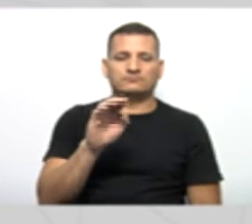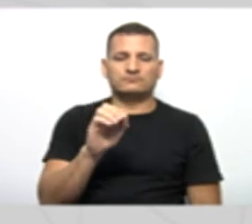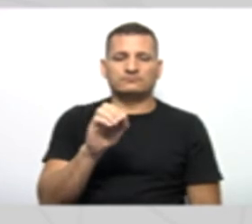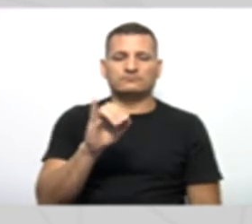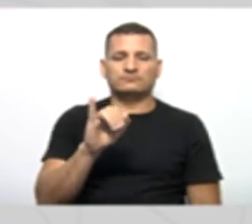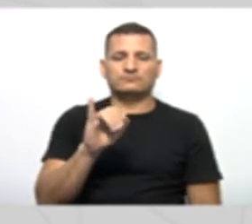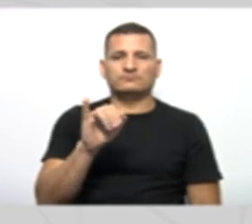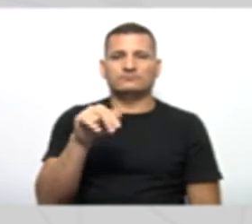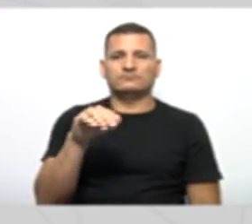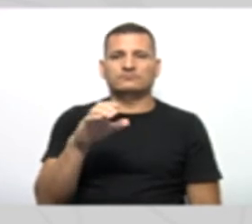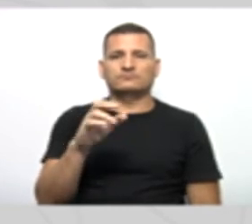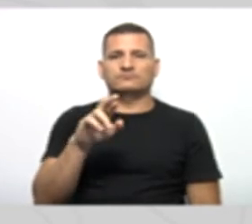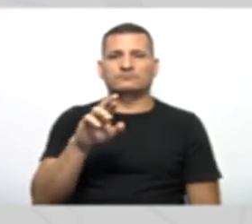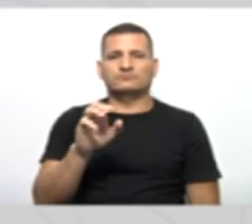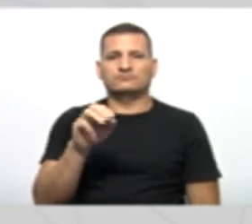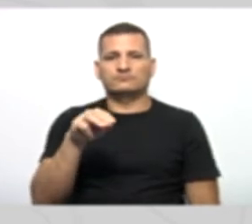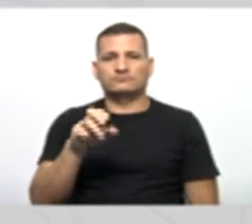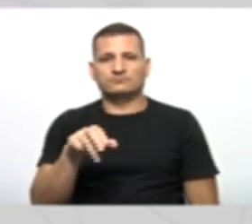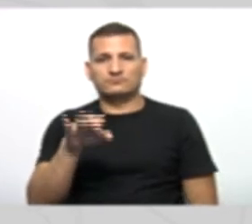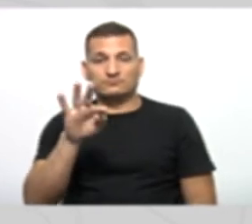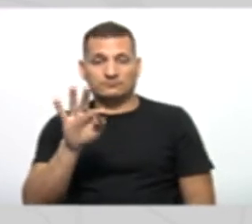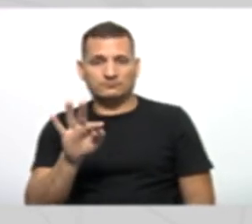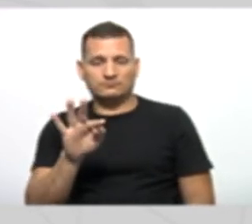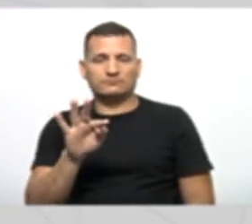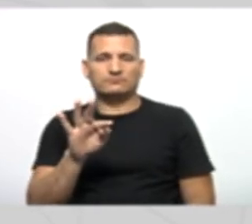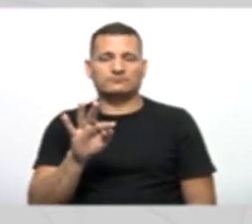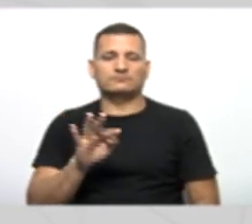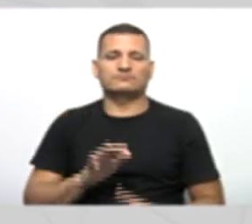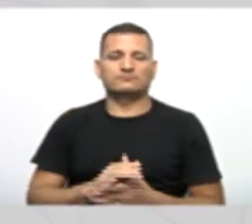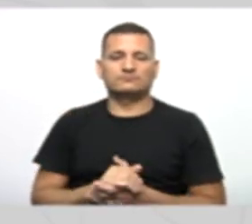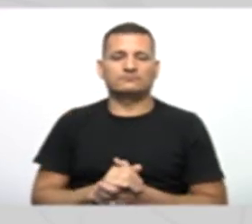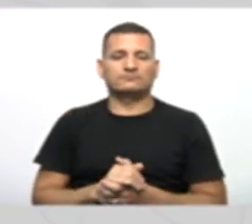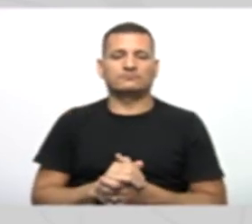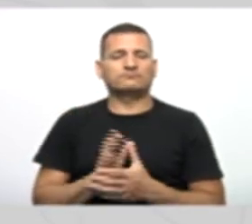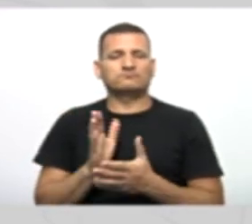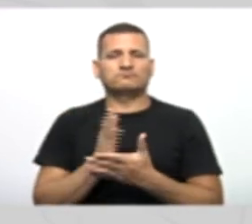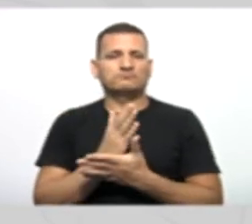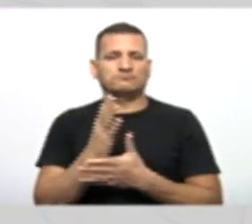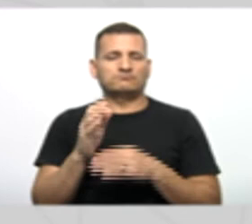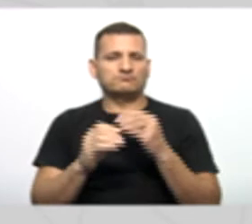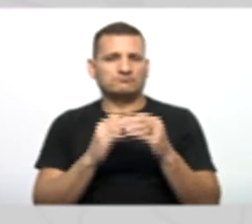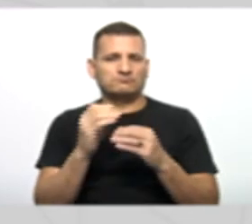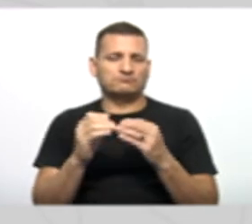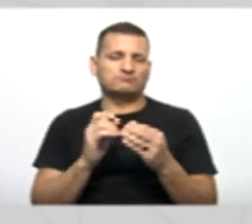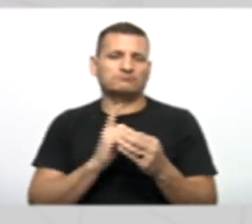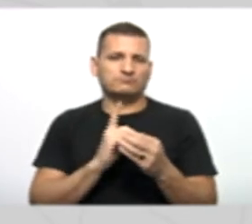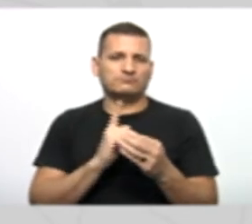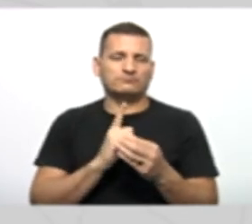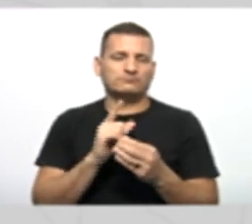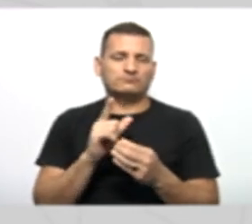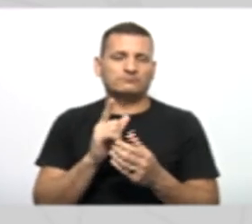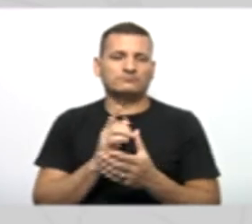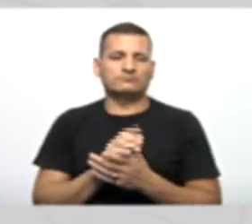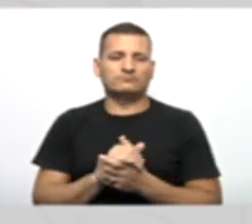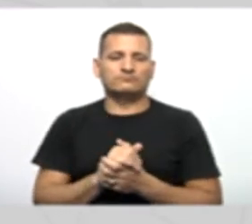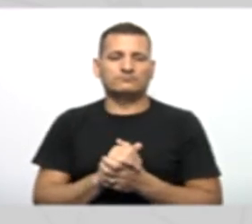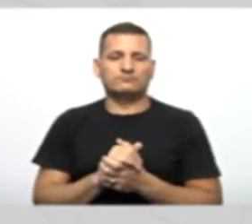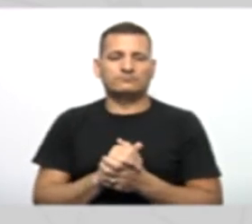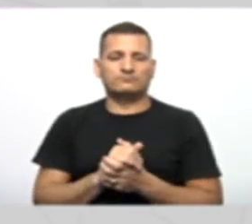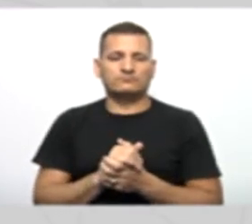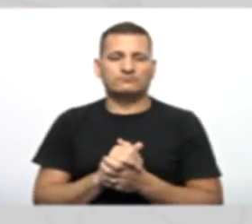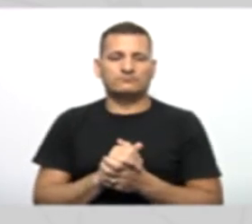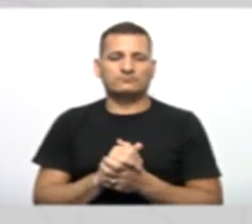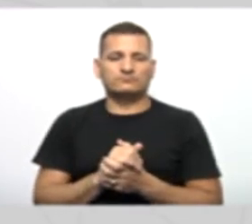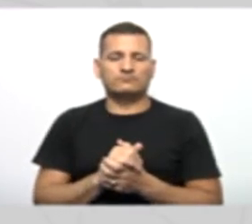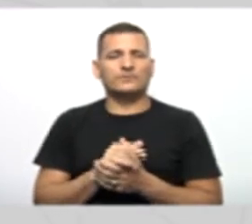Isso daqui, pessoal, tem alguns bancos de dados que tem essa opção. A maioria deles tem isso. Então, você não precisa